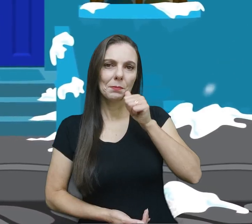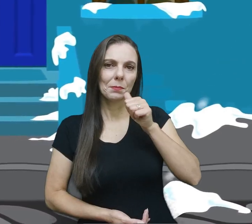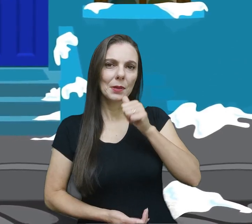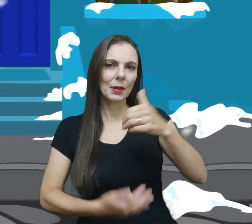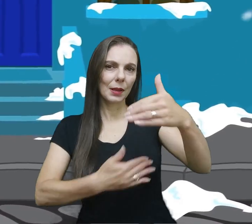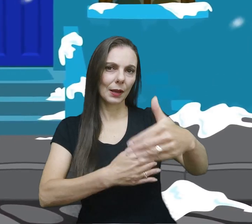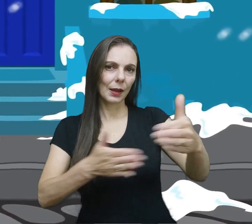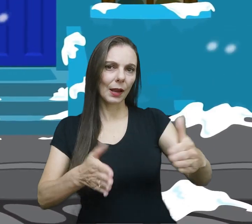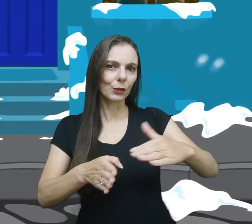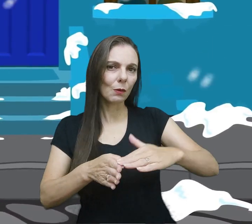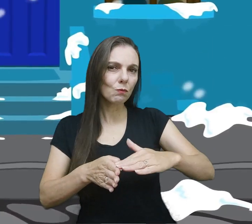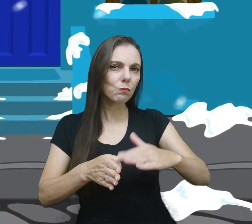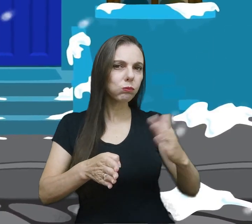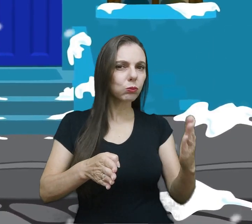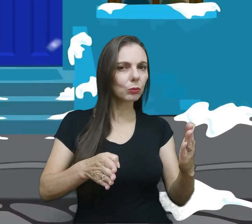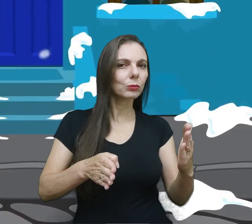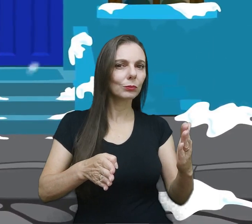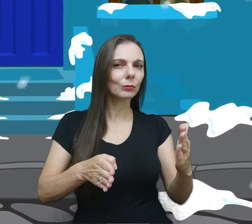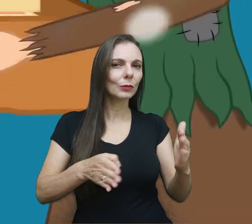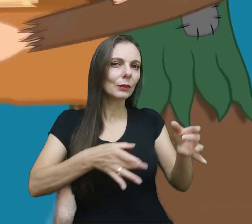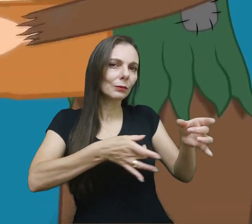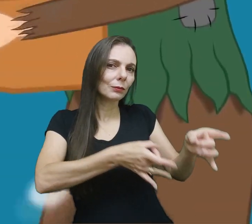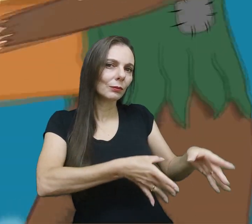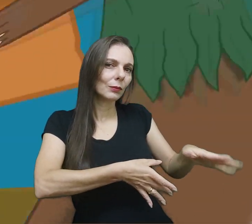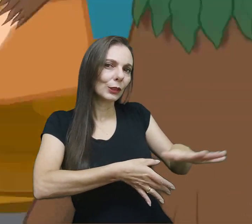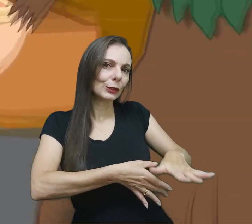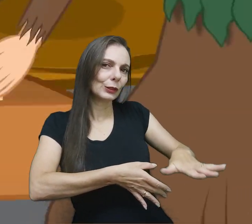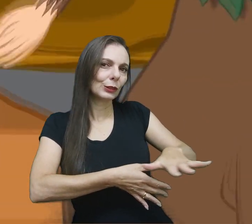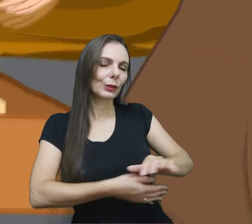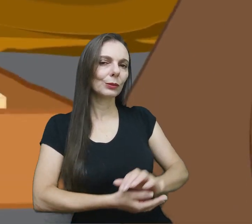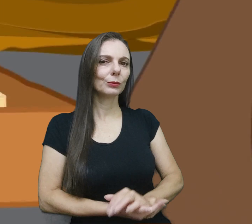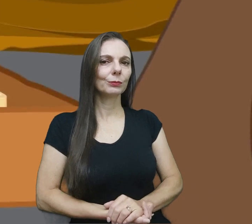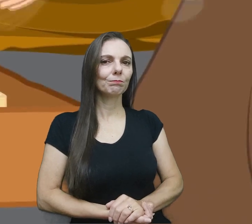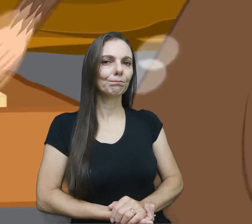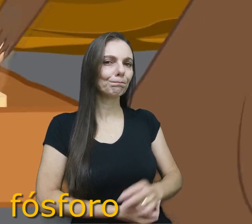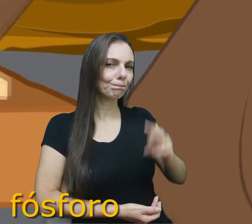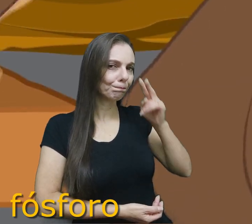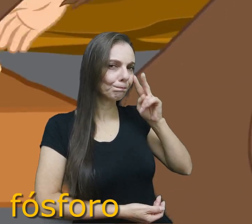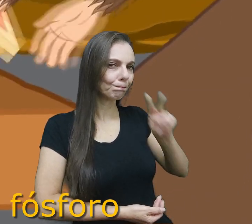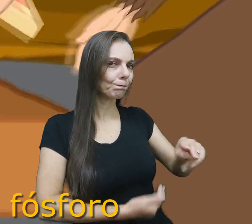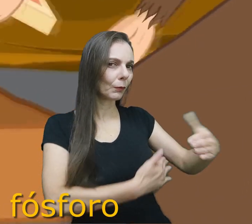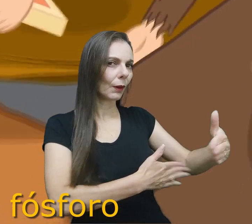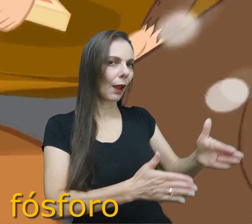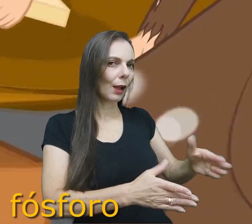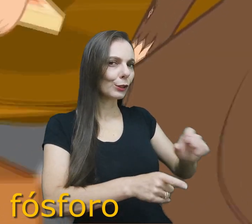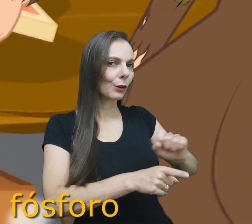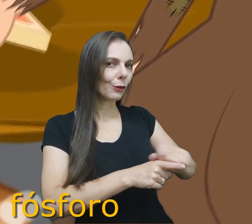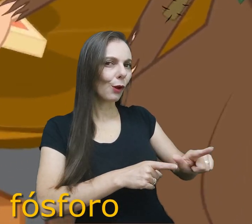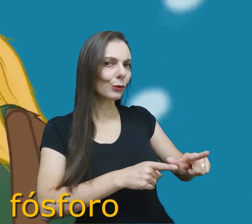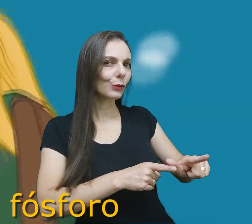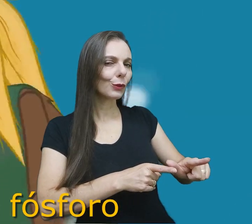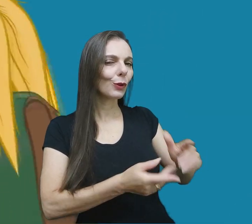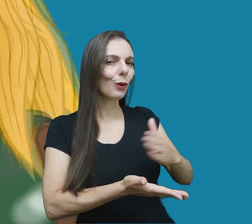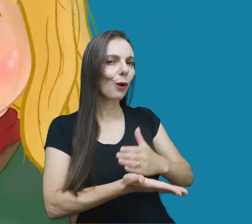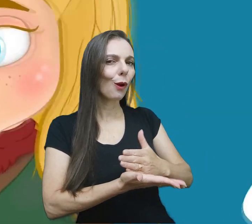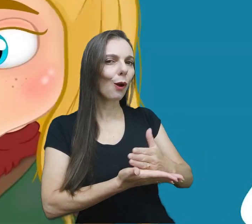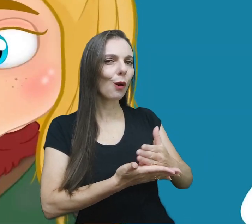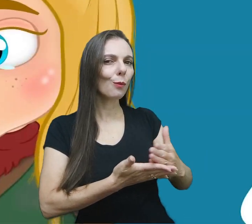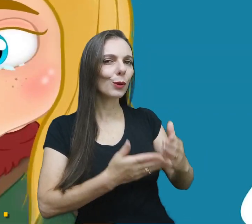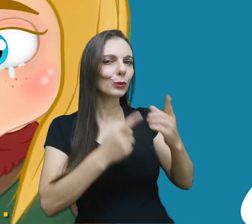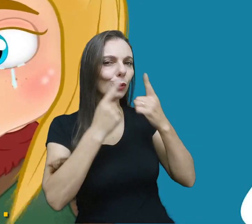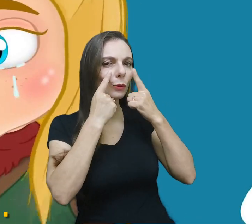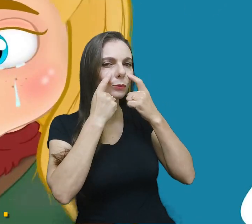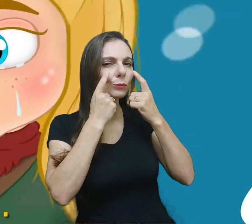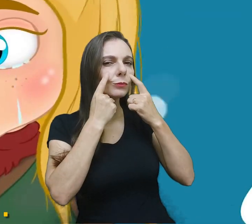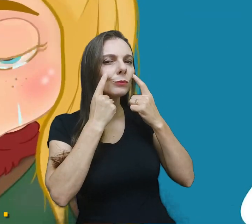Ela abriu a caixa que estava segurando e colocou no chão. Ela olhou para a caixa de fósforo e seus